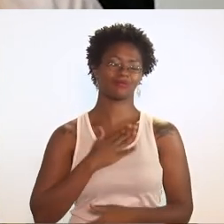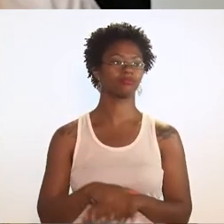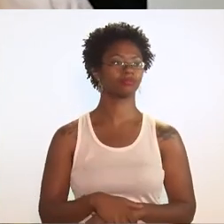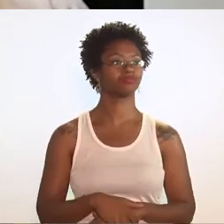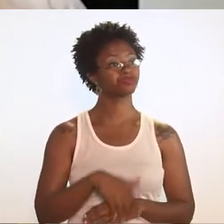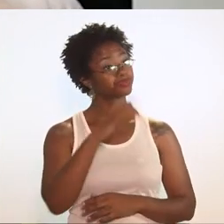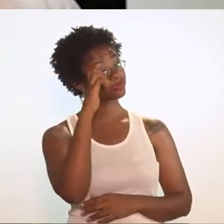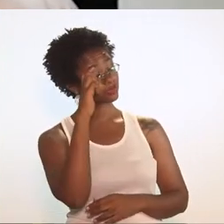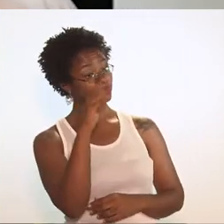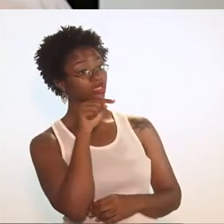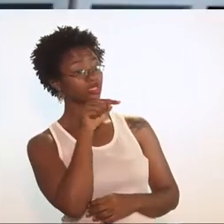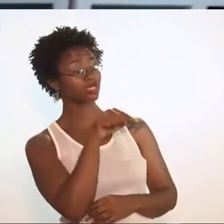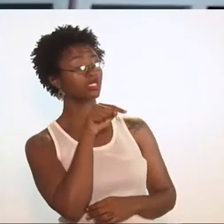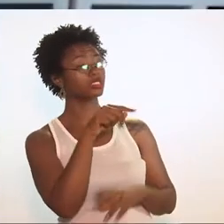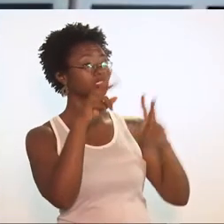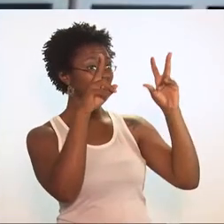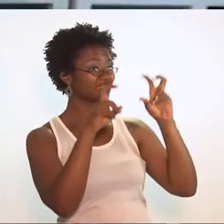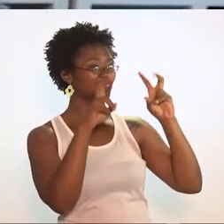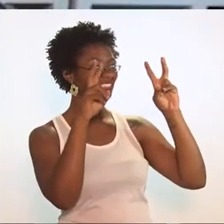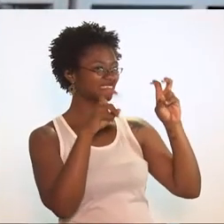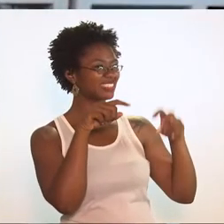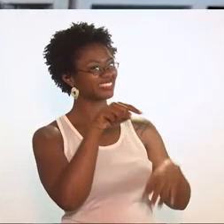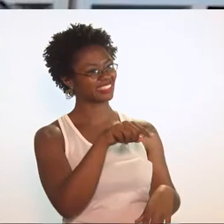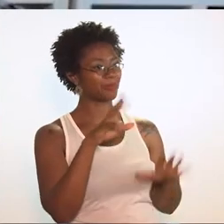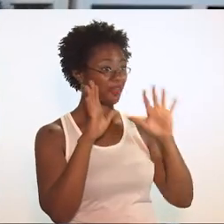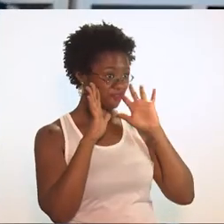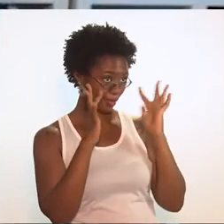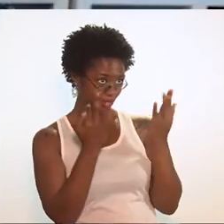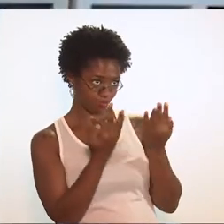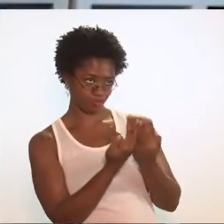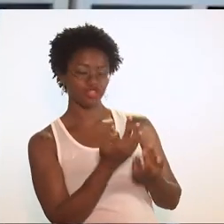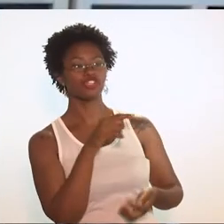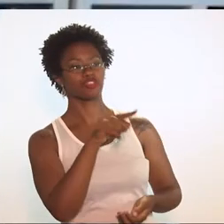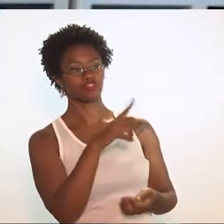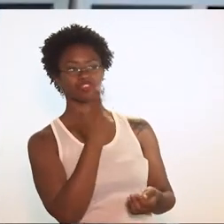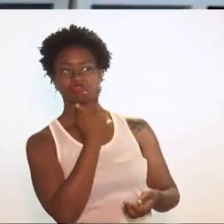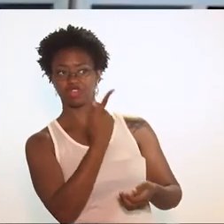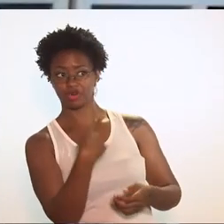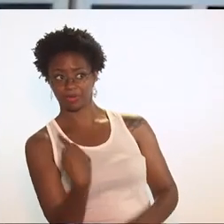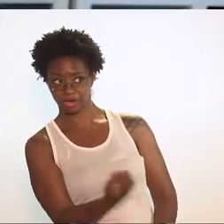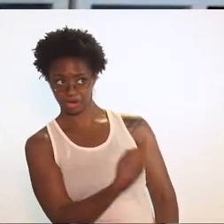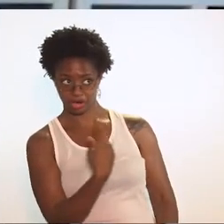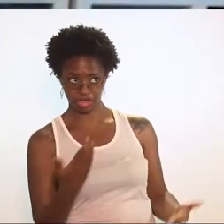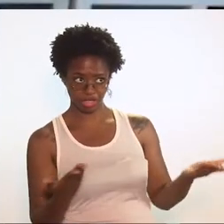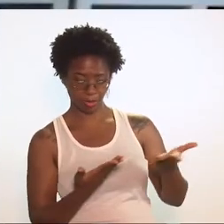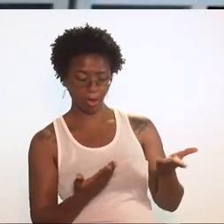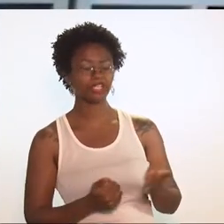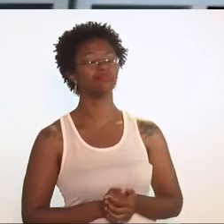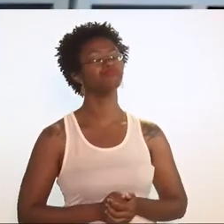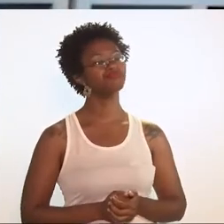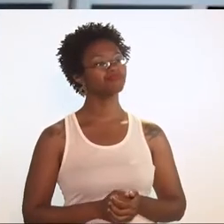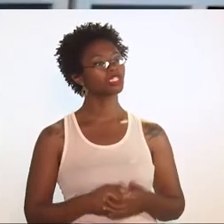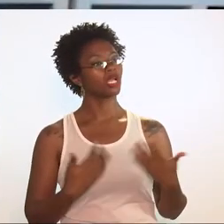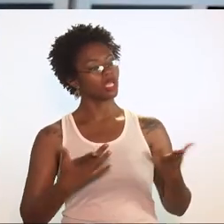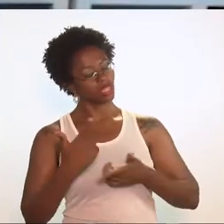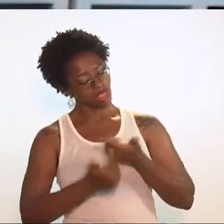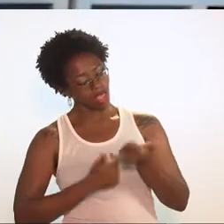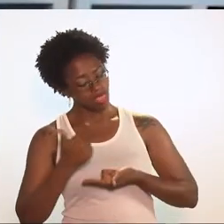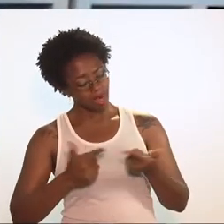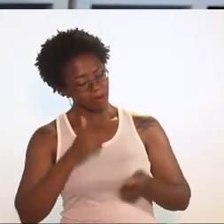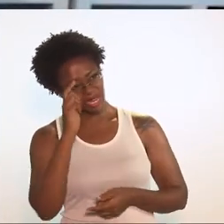comprometida. É interessante. Esse tema familiar que você trouxe para